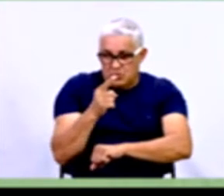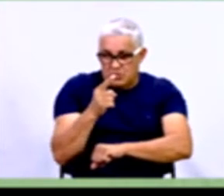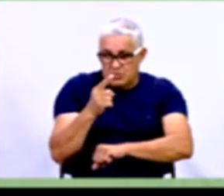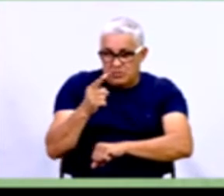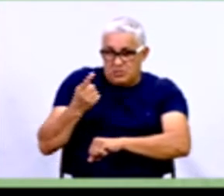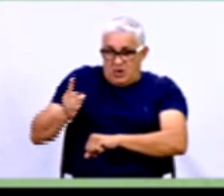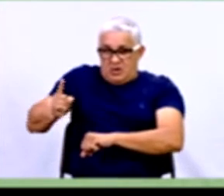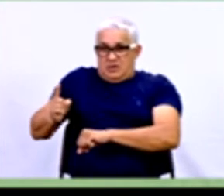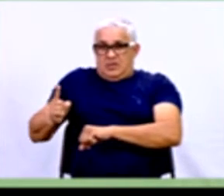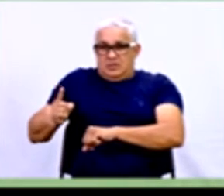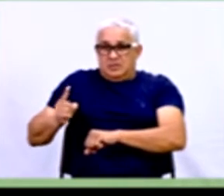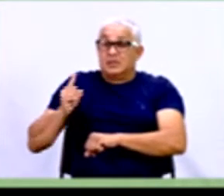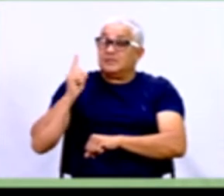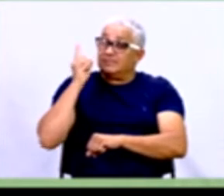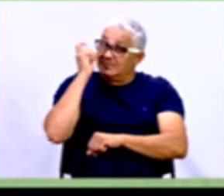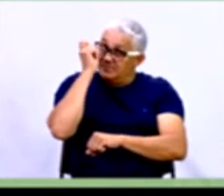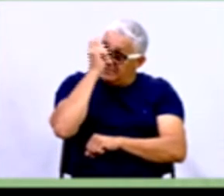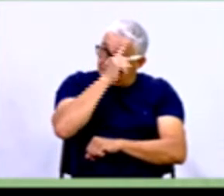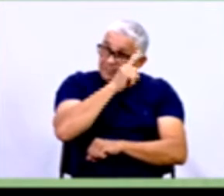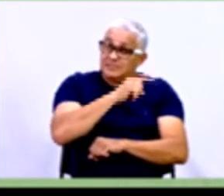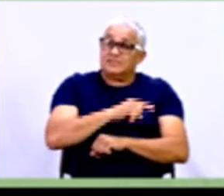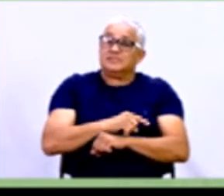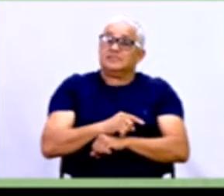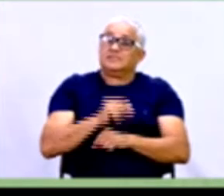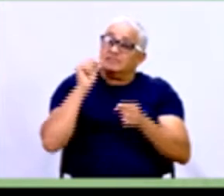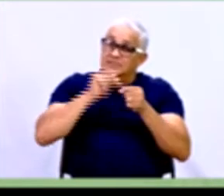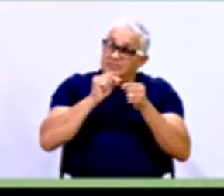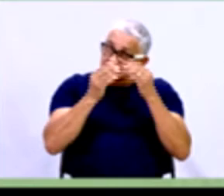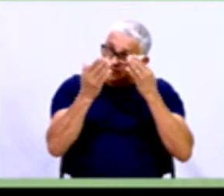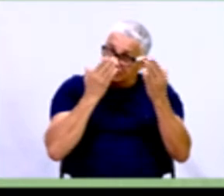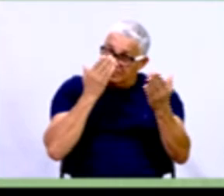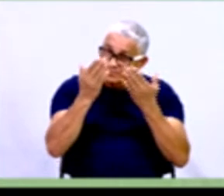é um pouco mais complicado para ser feita a análise do nexo